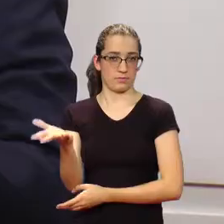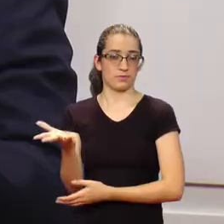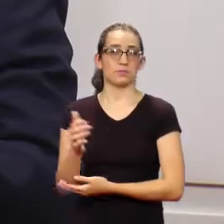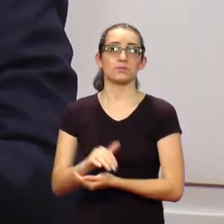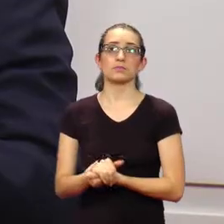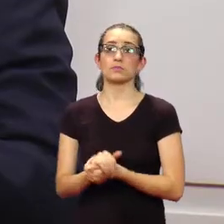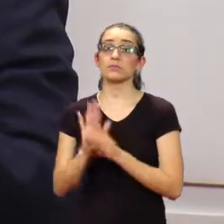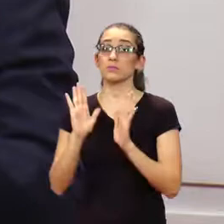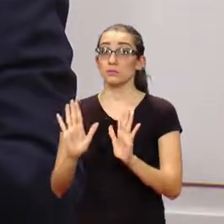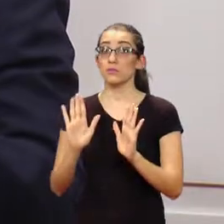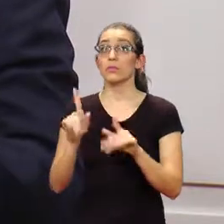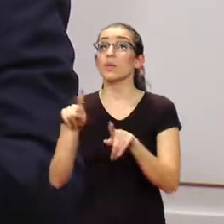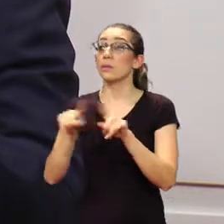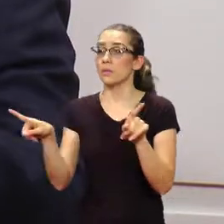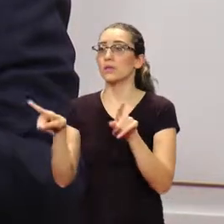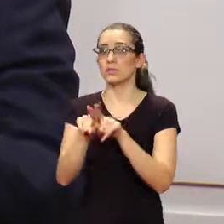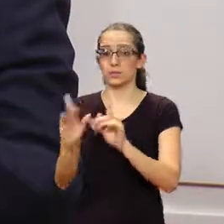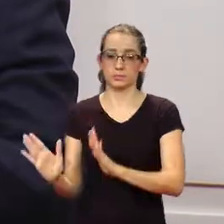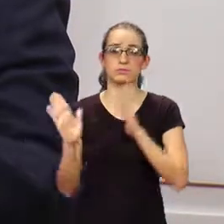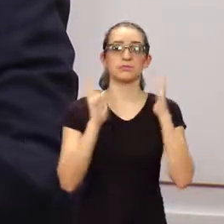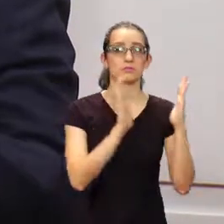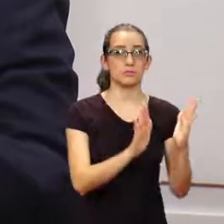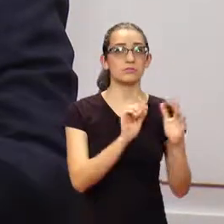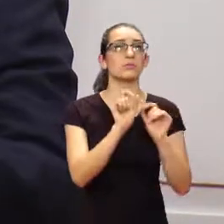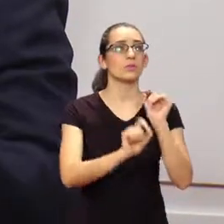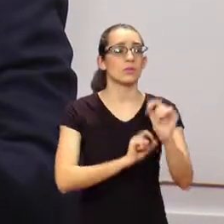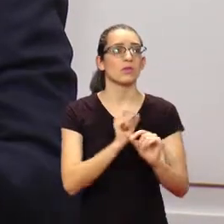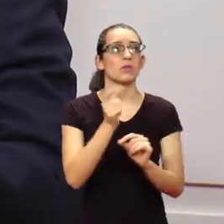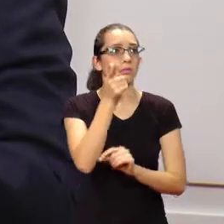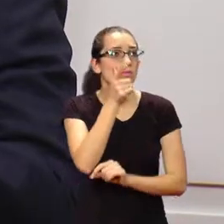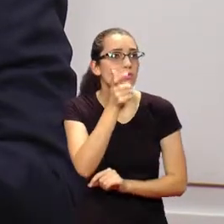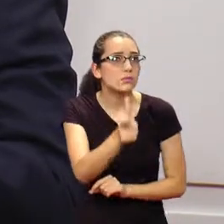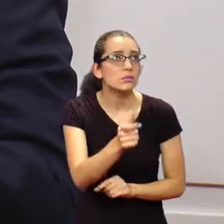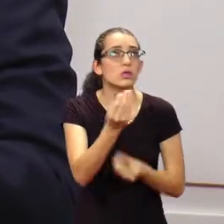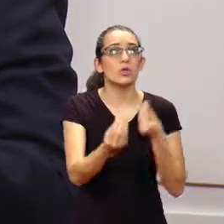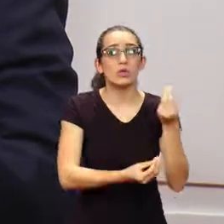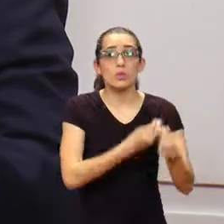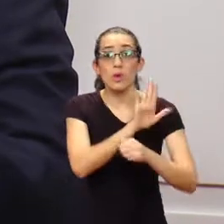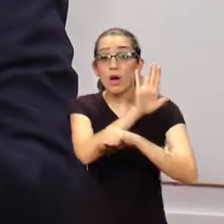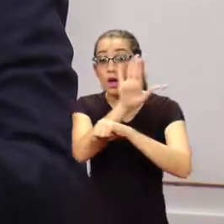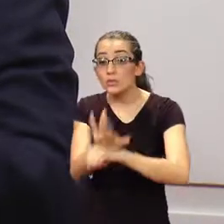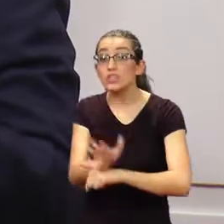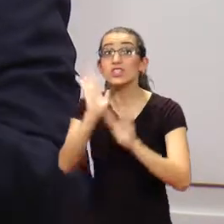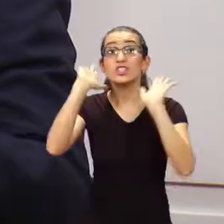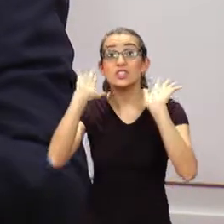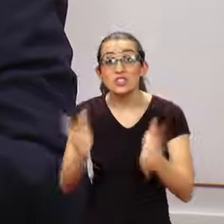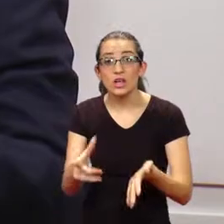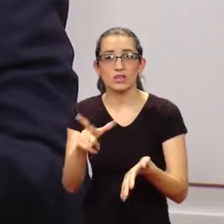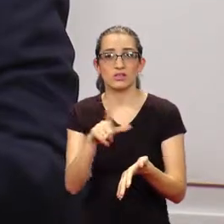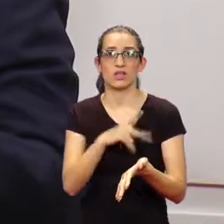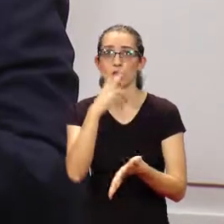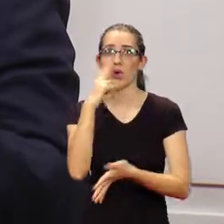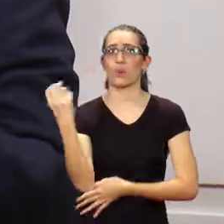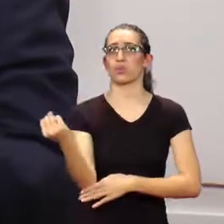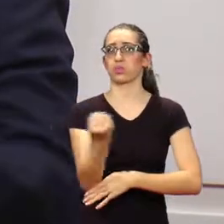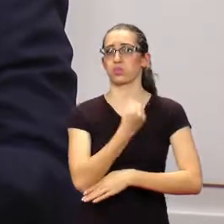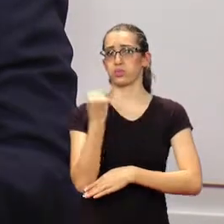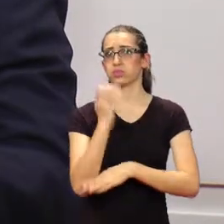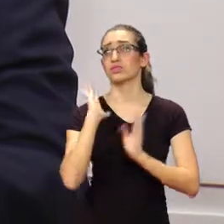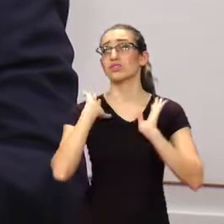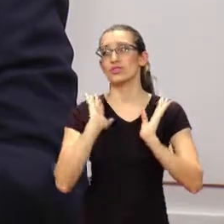ocorrer. Por outro lado, nos interessa muito, obviamente, entender e poder ajudar aquelas que são portadoras de